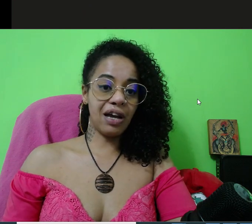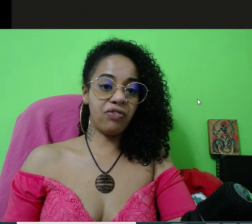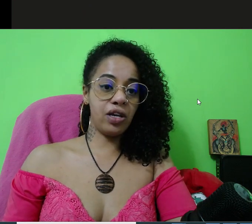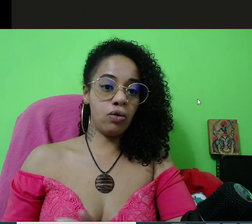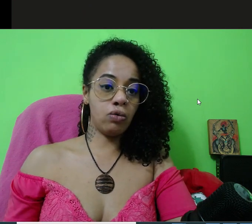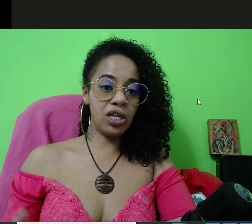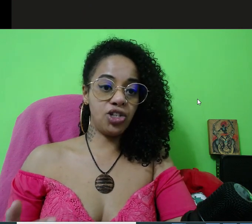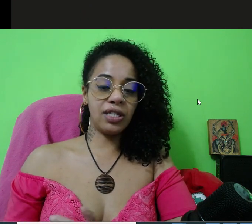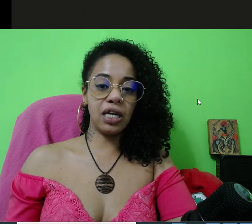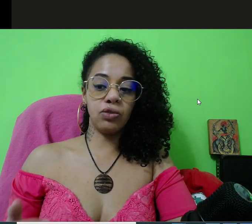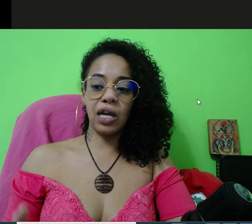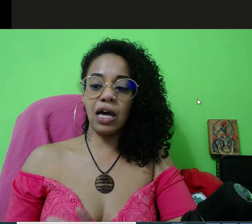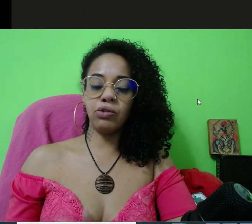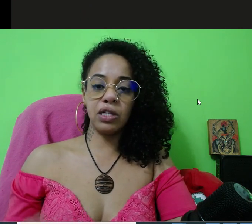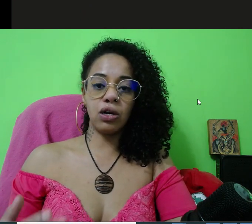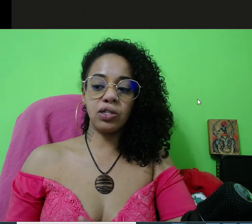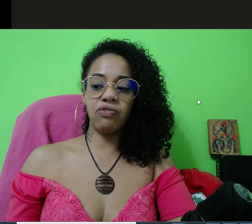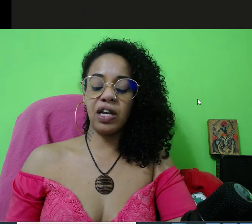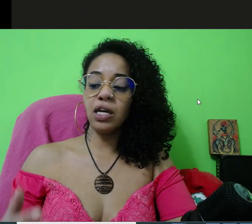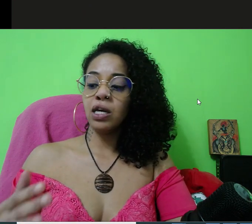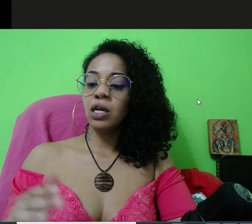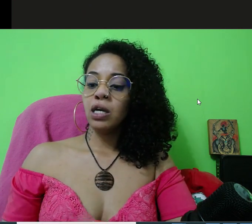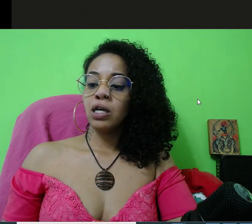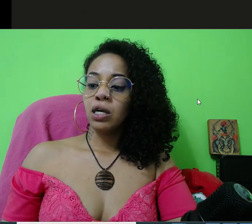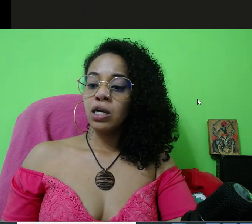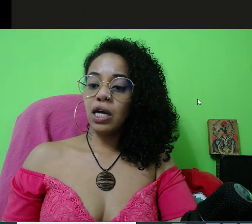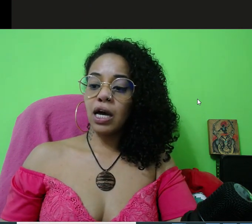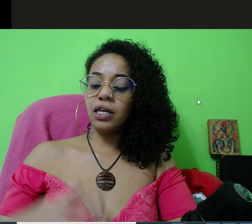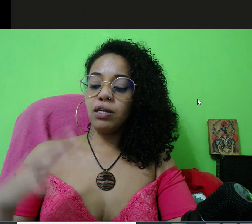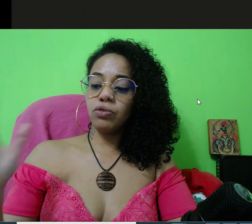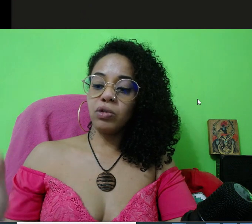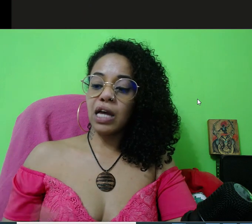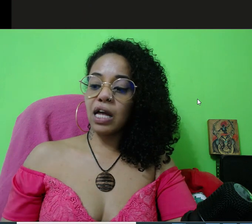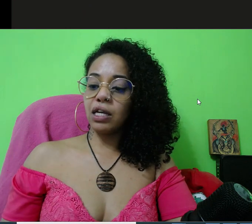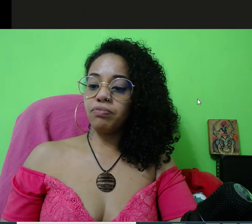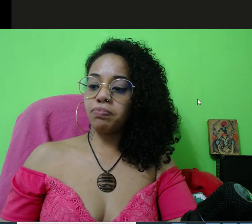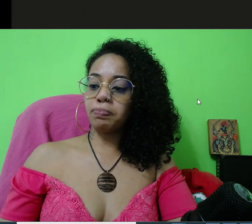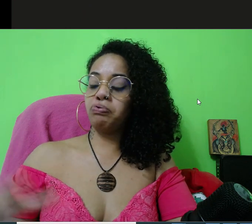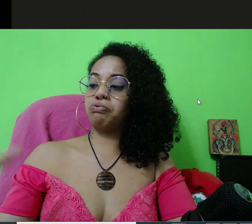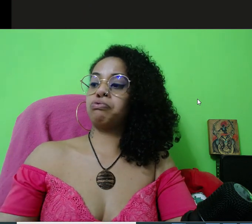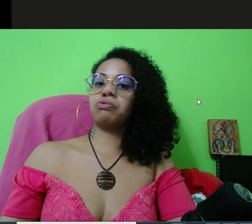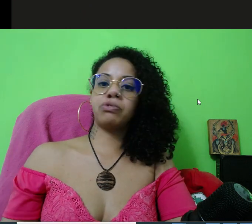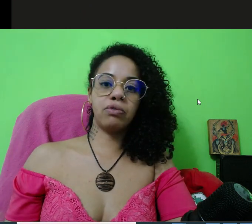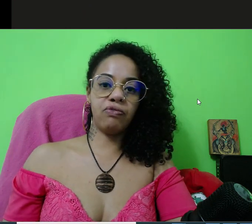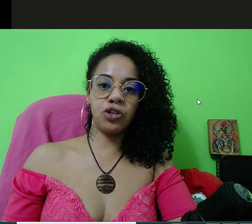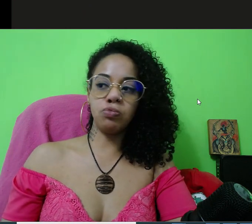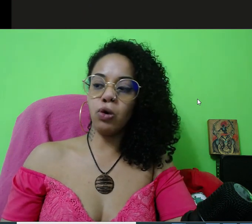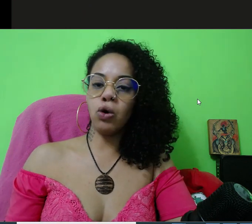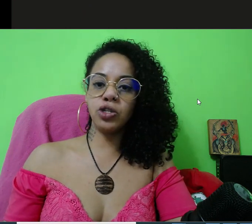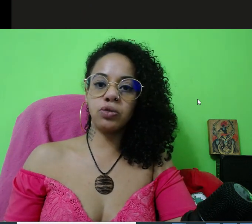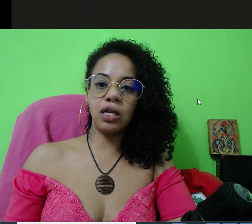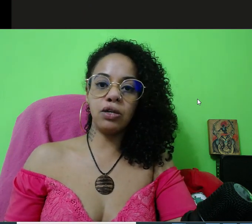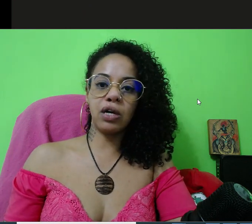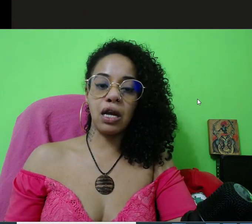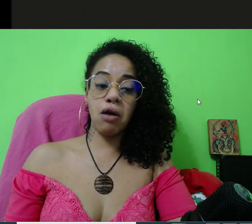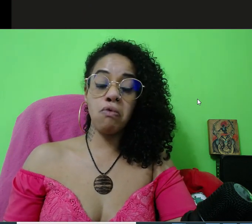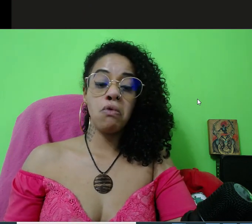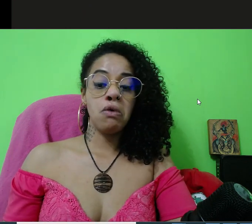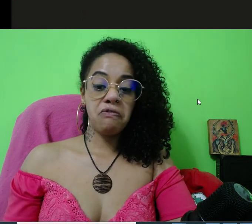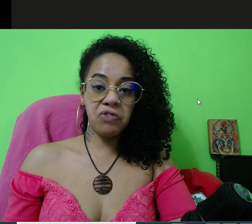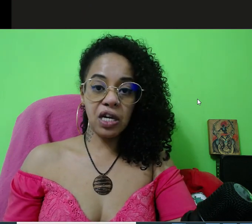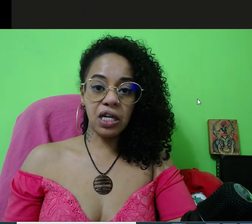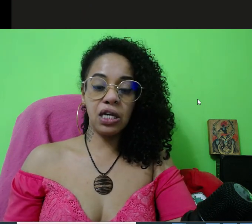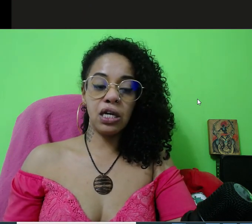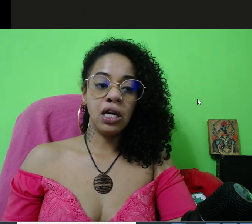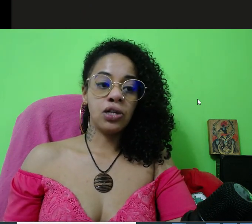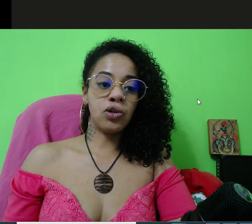estava eu editando lá os negócios que eu falei e aí do nada eu vejo meu rosto ali no canal